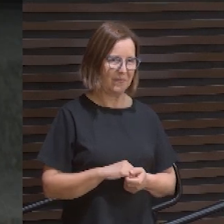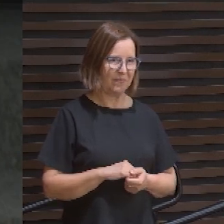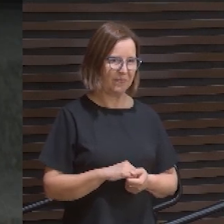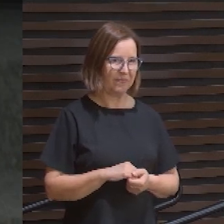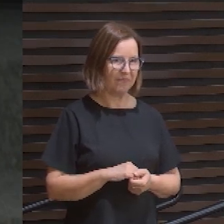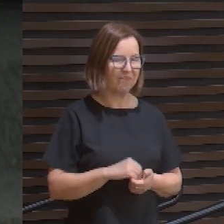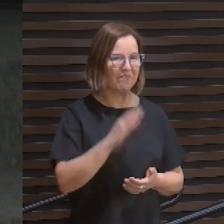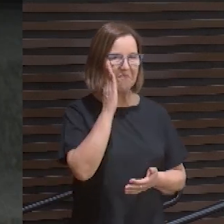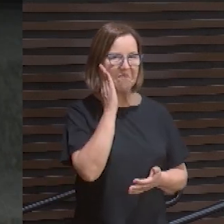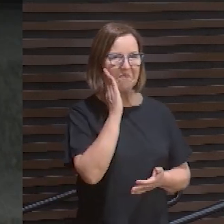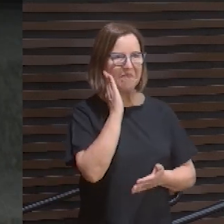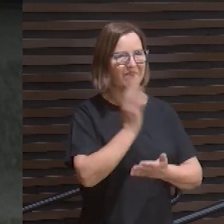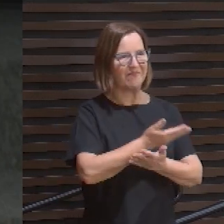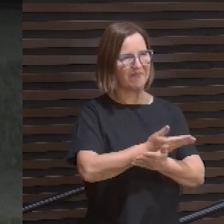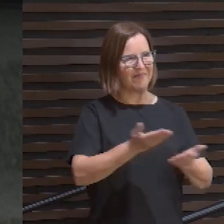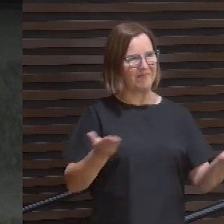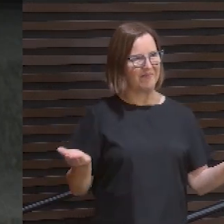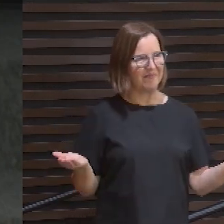Queridos,